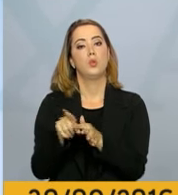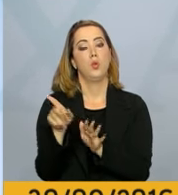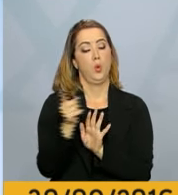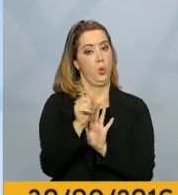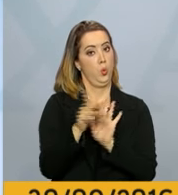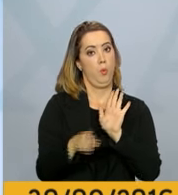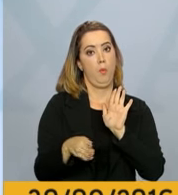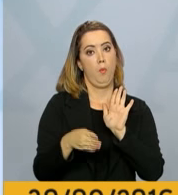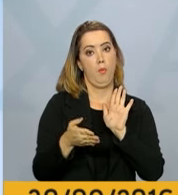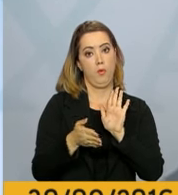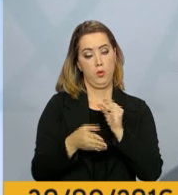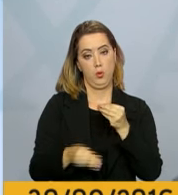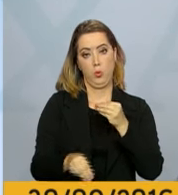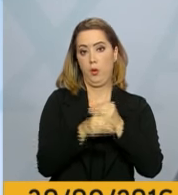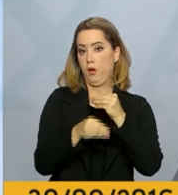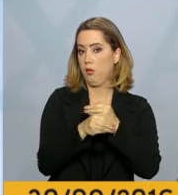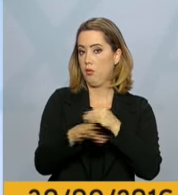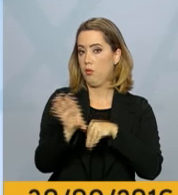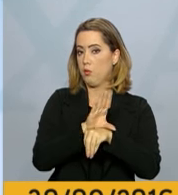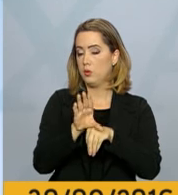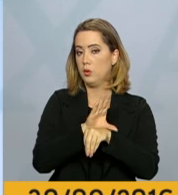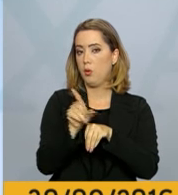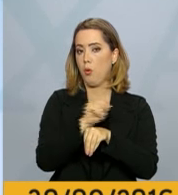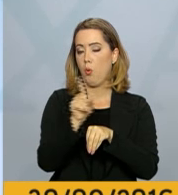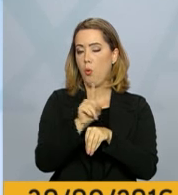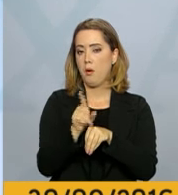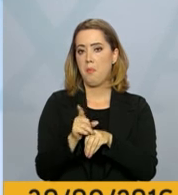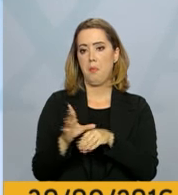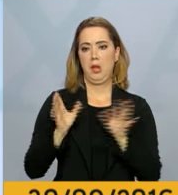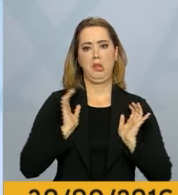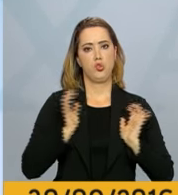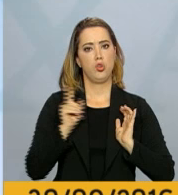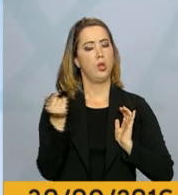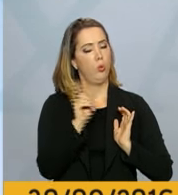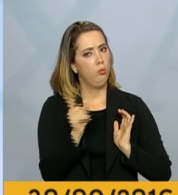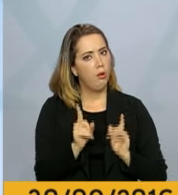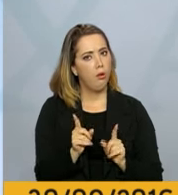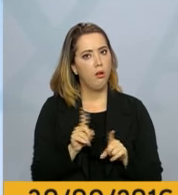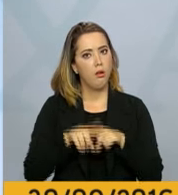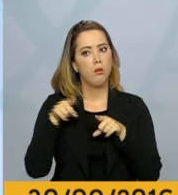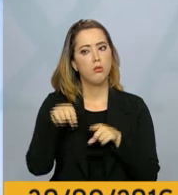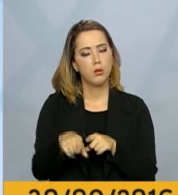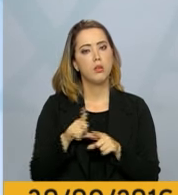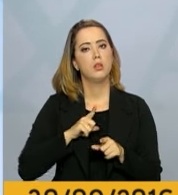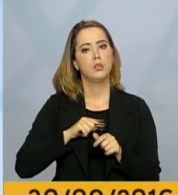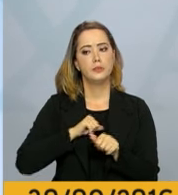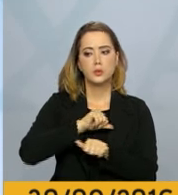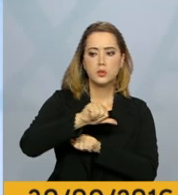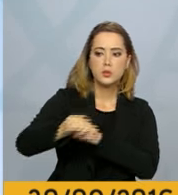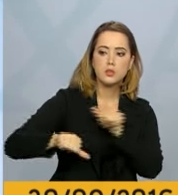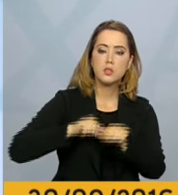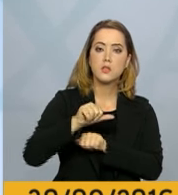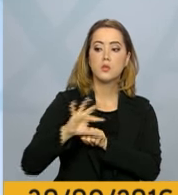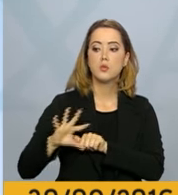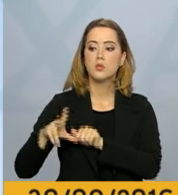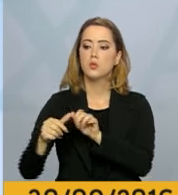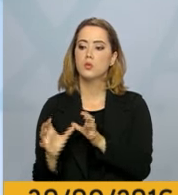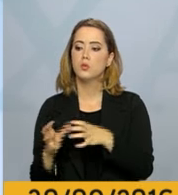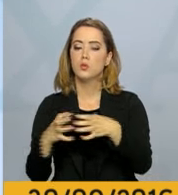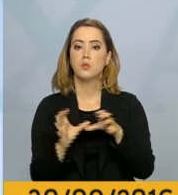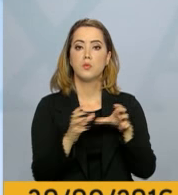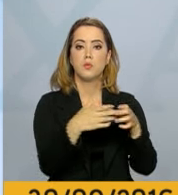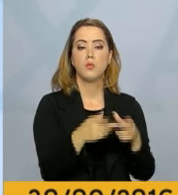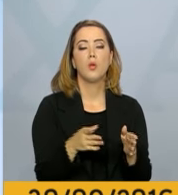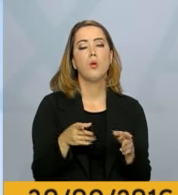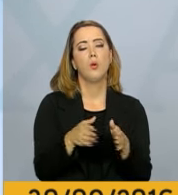é. Se você controlar os gastos públicos, você acaba tendo repercussões muito favoráveis em todos os senhores. E por